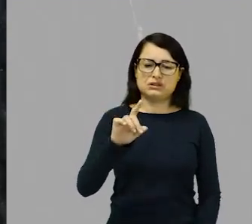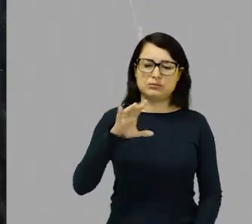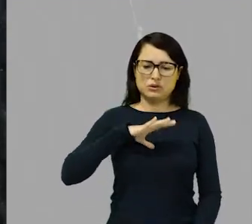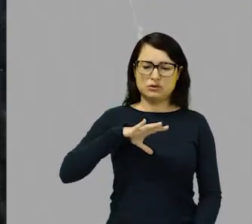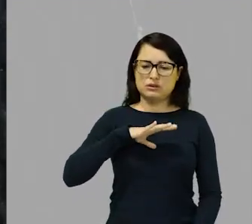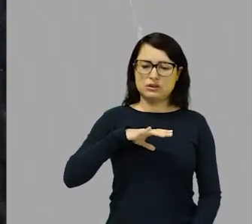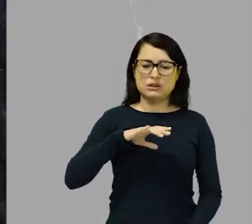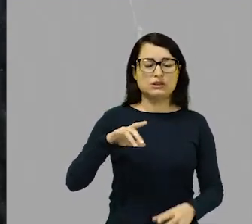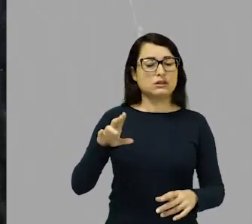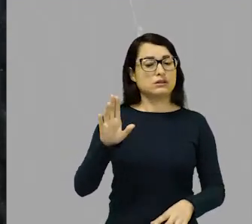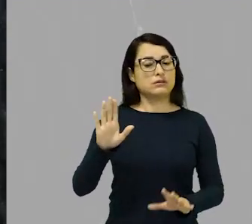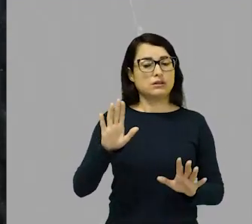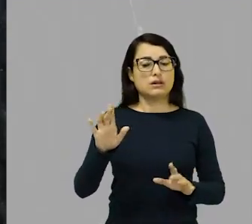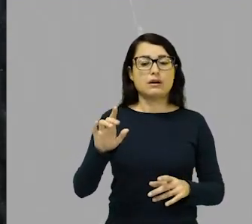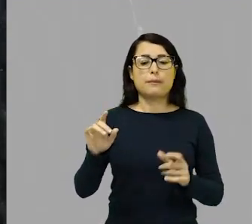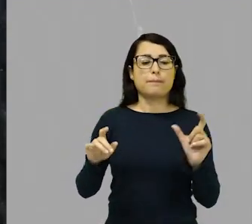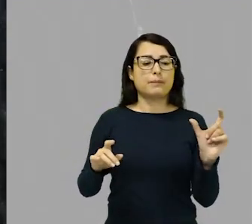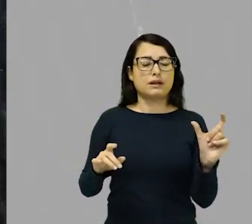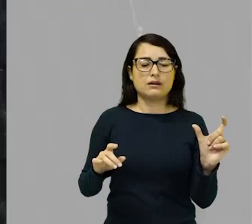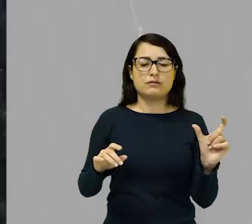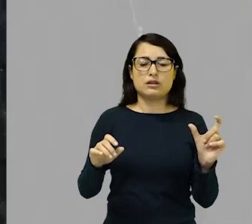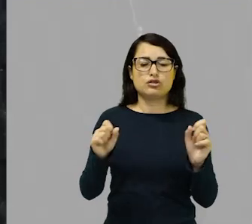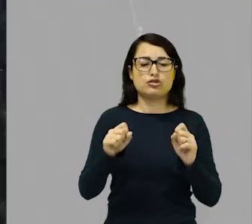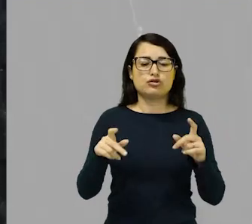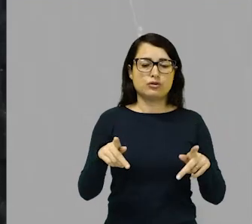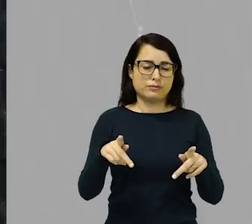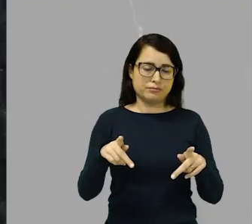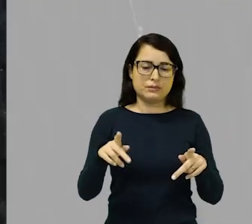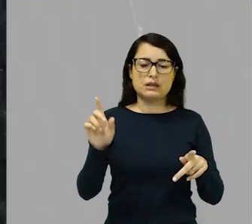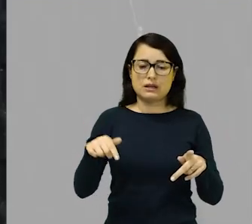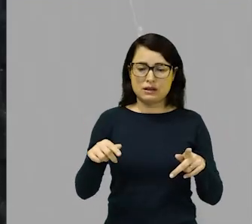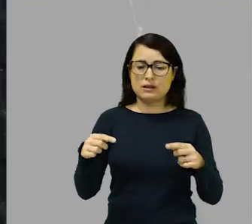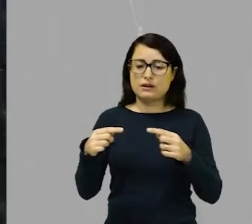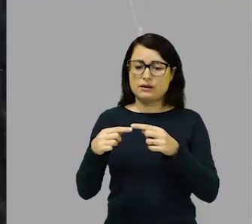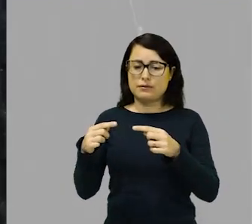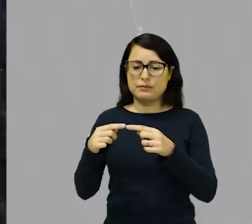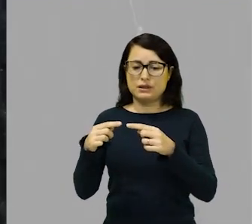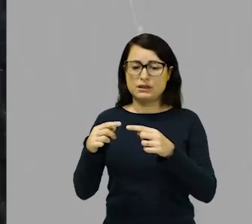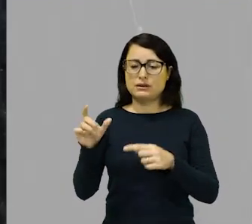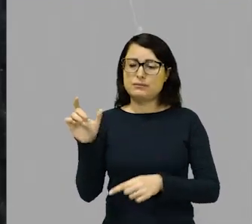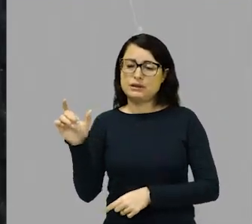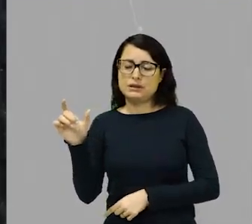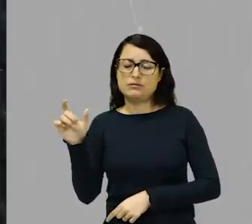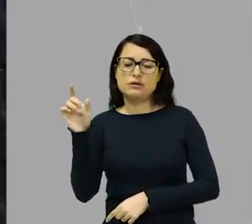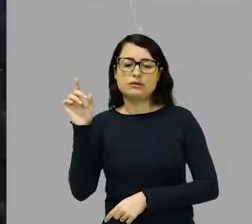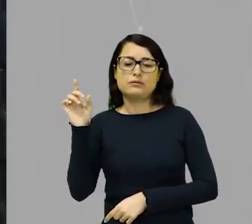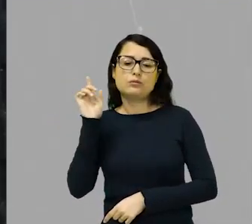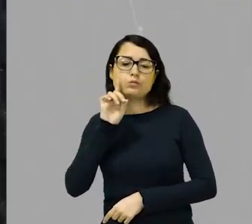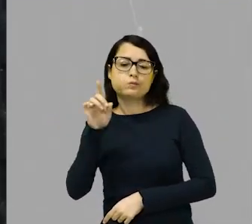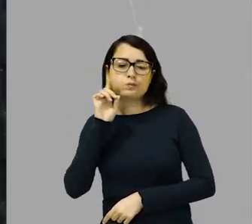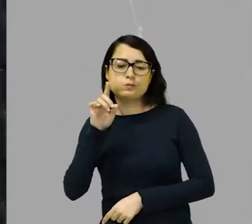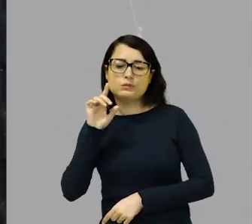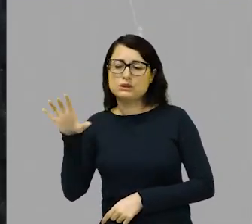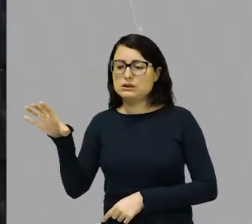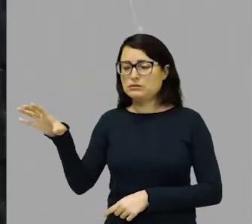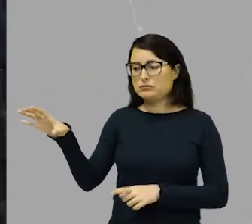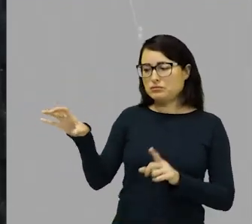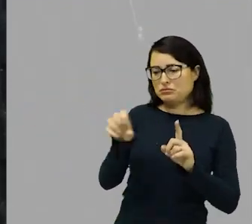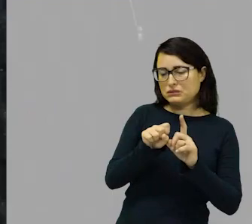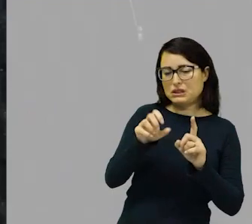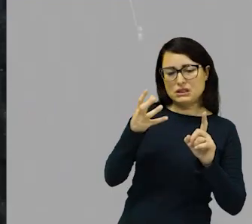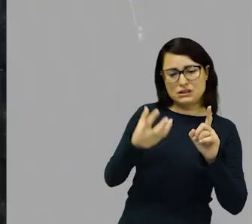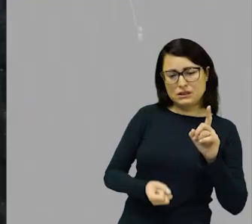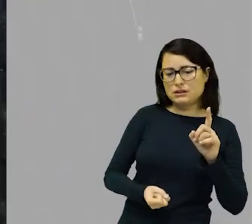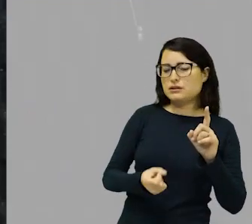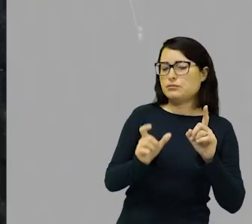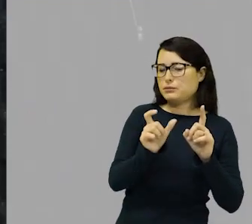origem norte-americana. Shopping center, por exemplo, é uma expressão, um estrangeirismo, né, que a gente acabou adotando como parte ali do